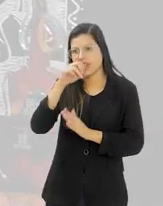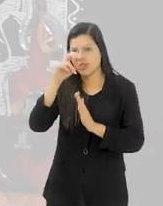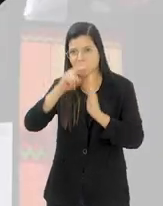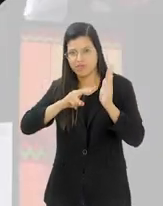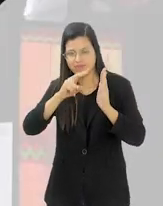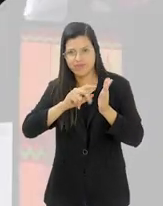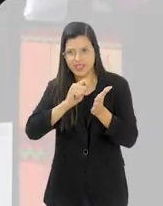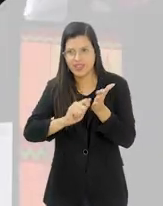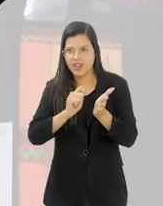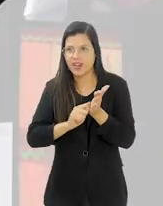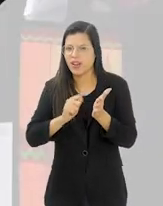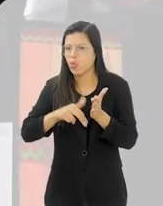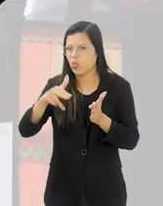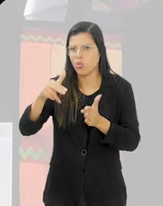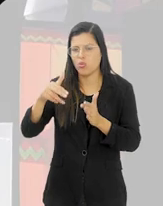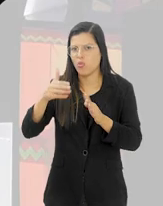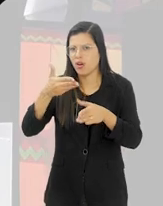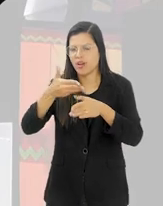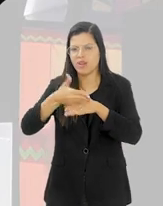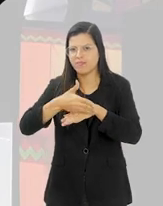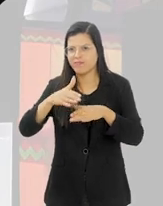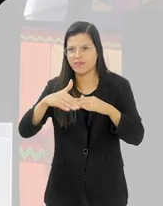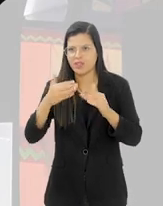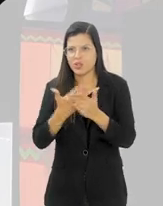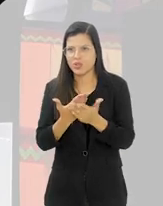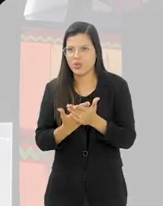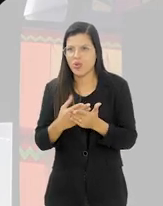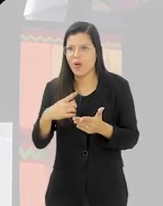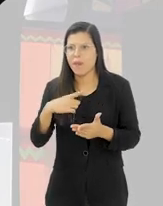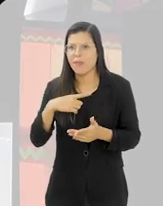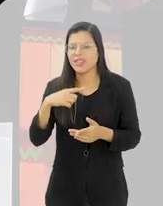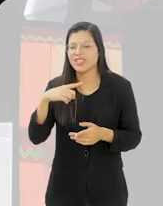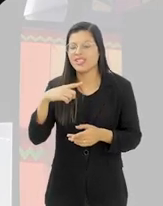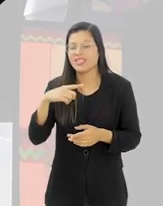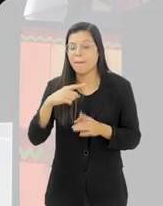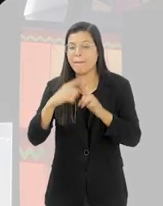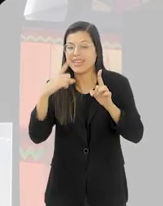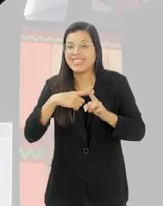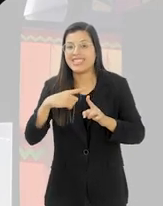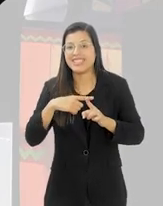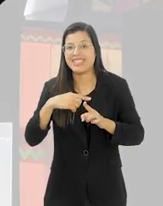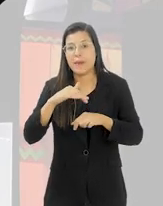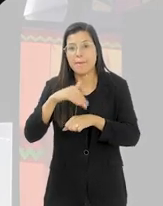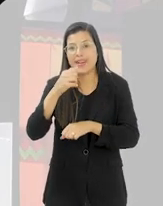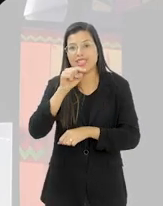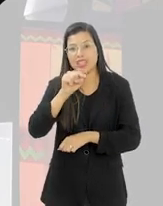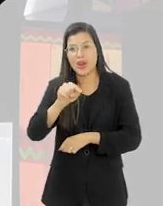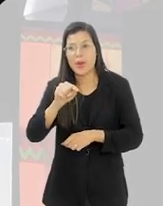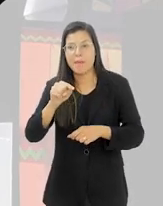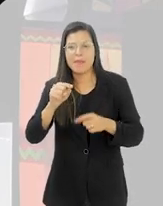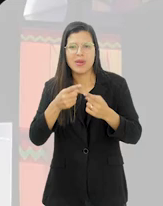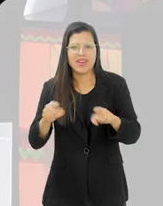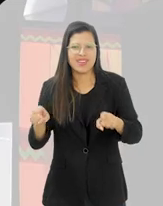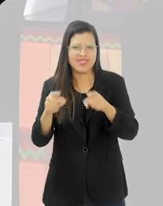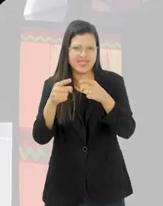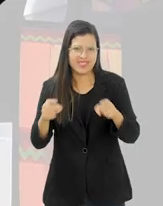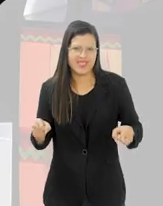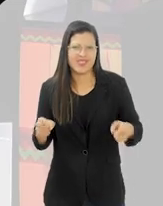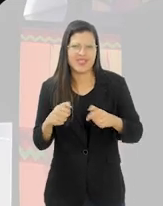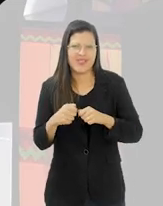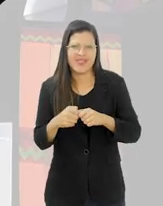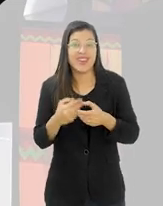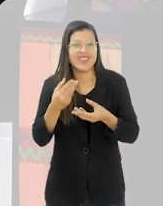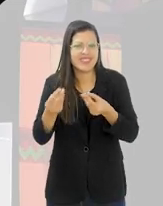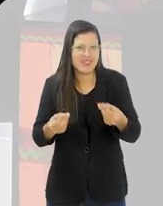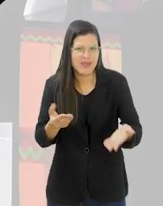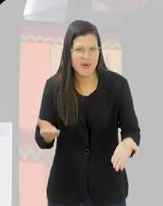escrever, que ele nunca passou pela escola, mas tem mais de mil canções feitas. Quer dizer, se ele tivesse passado, ele era o quê? Presidente dos Estados